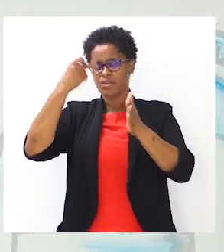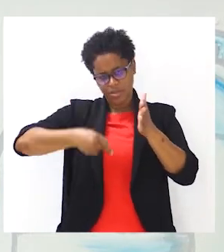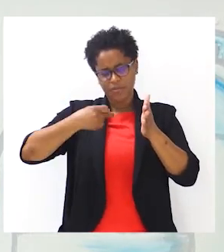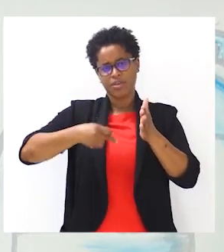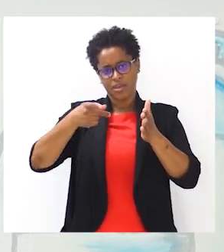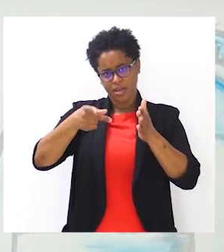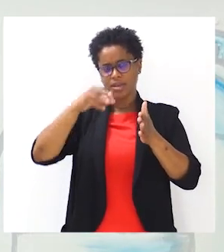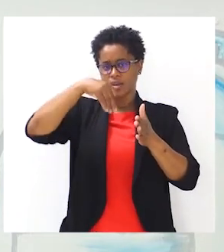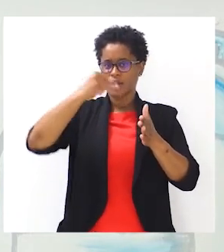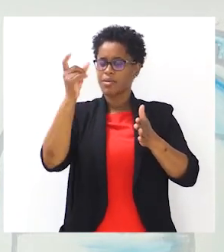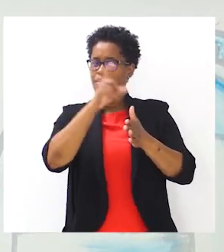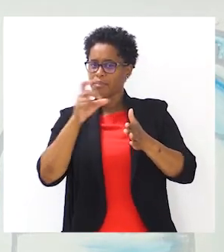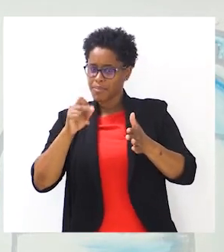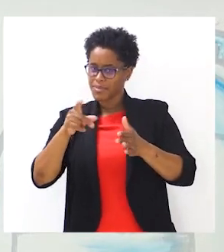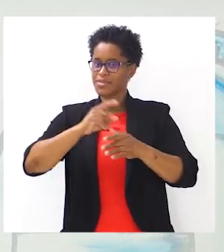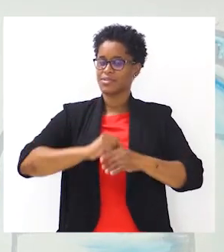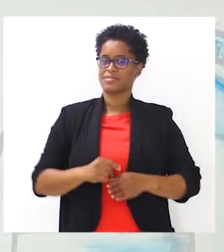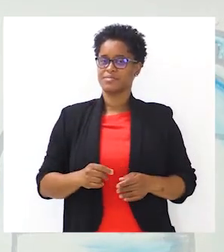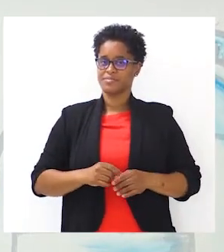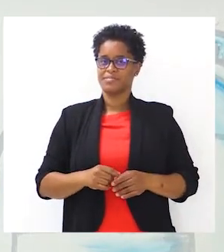temos da pizza, não é?